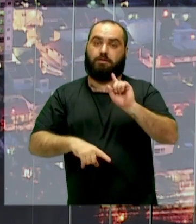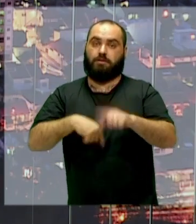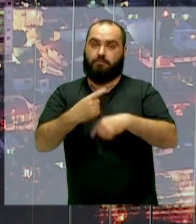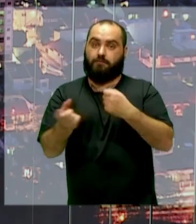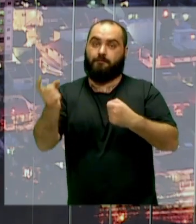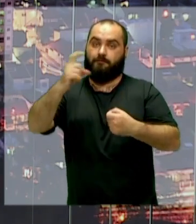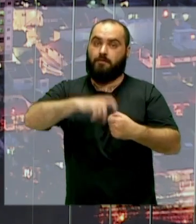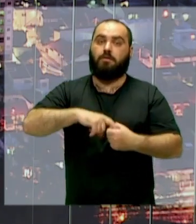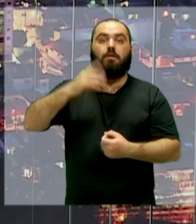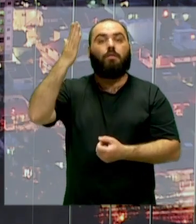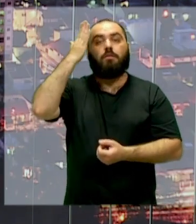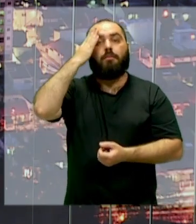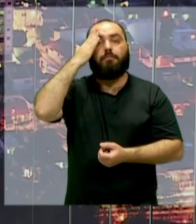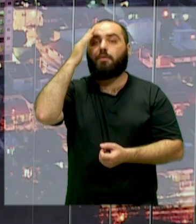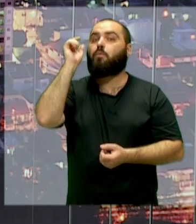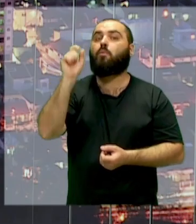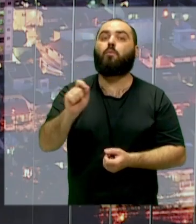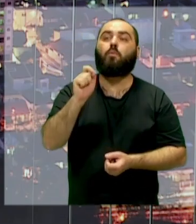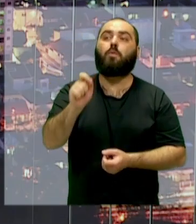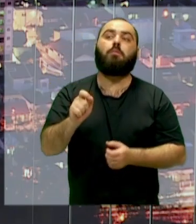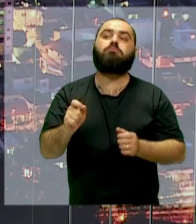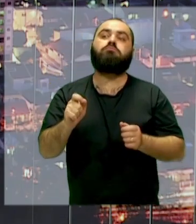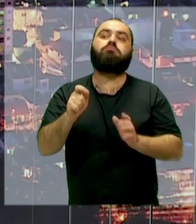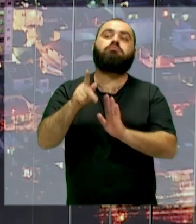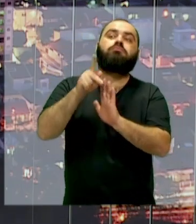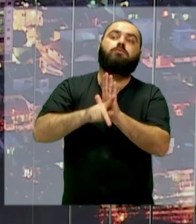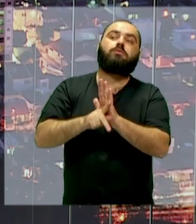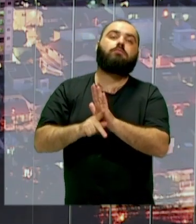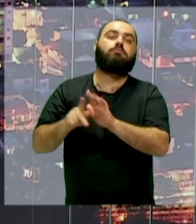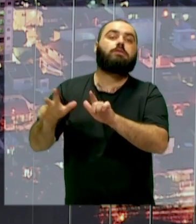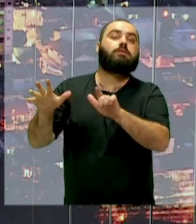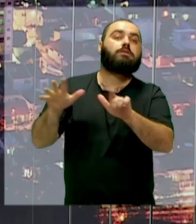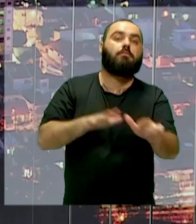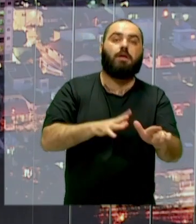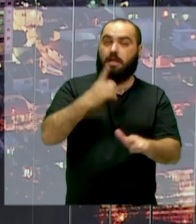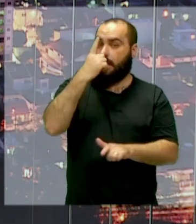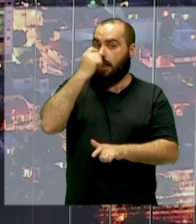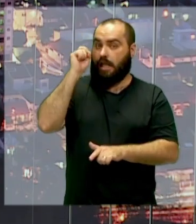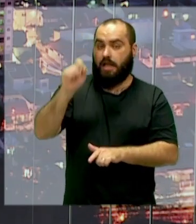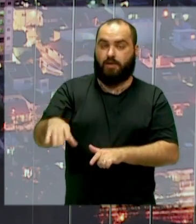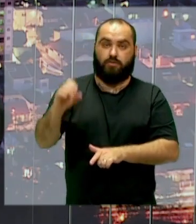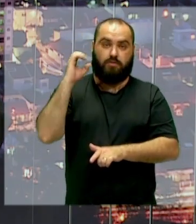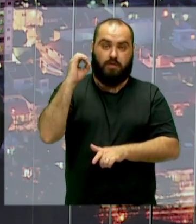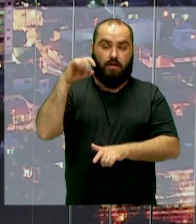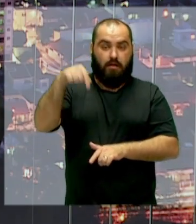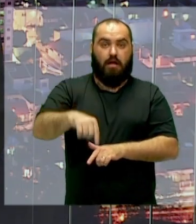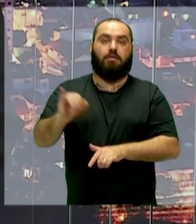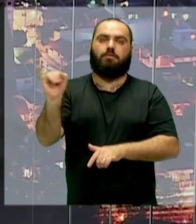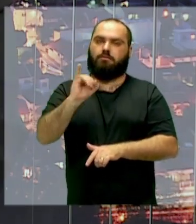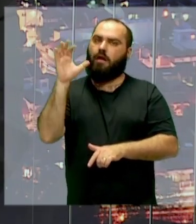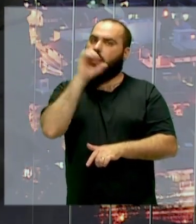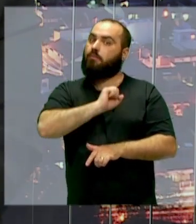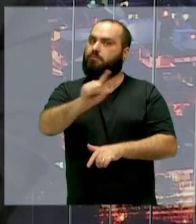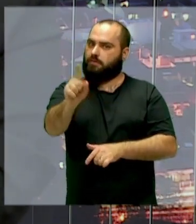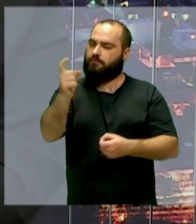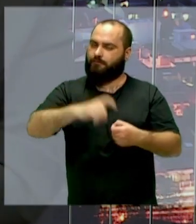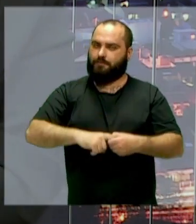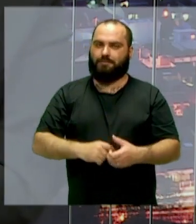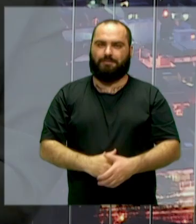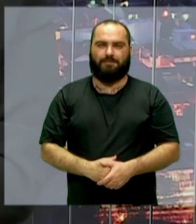a gente vai saber sim o que que tá programado aí para essa semana Lixo Zero aqui em Itajaí só um minuto a gente